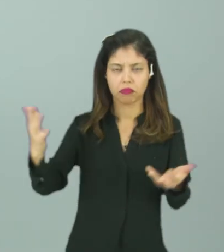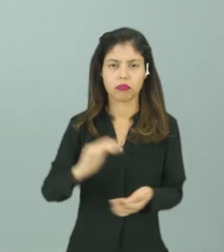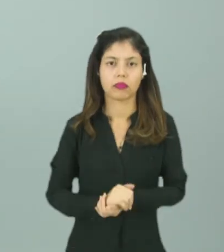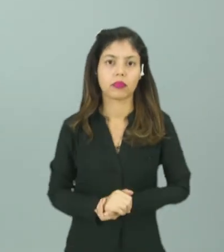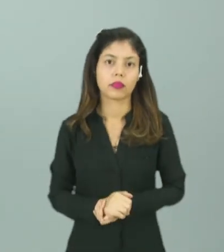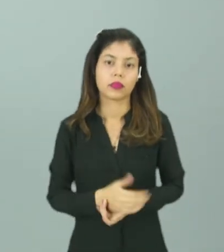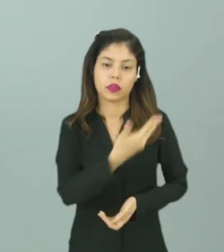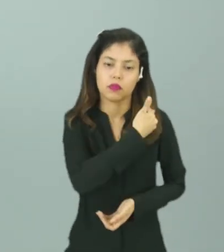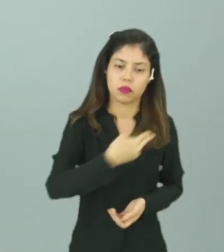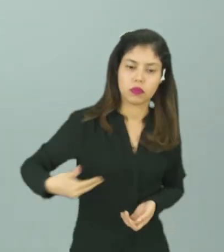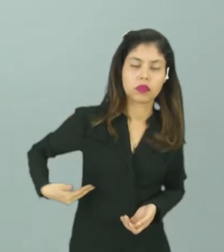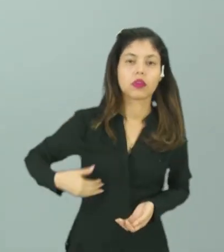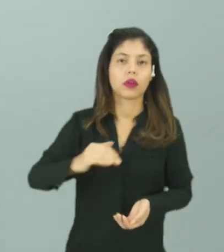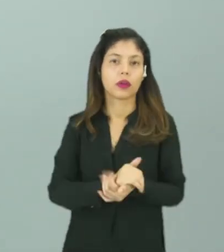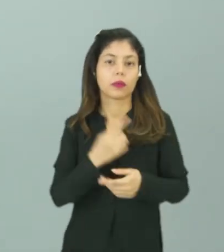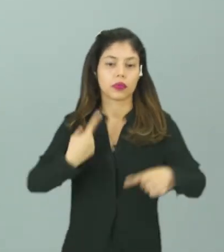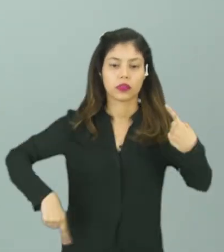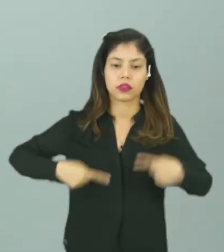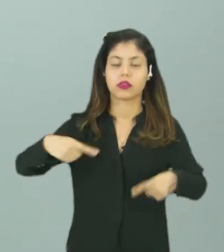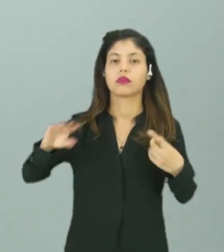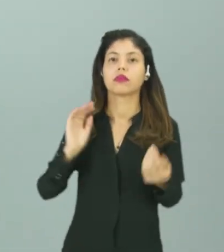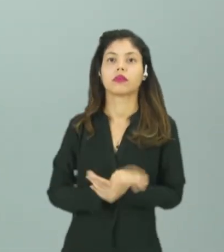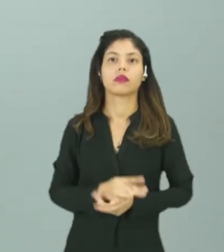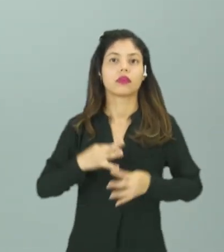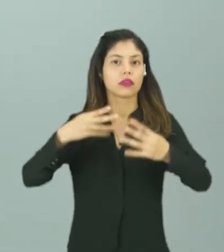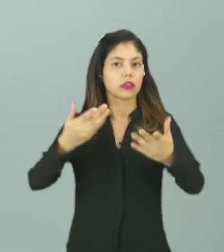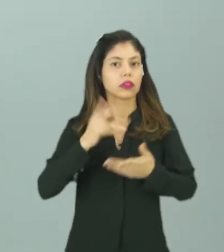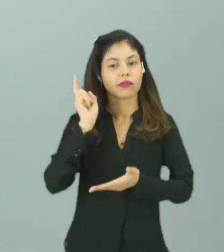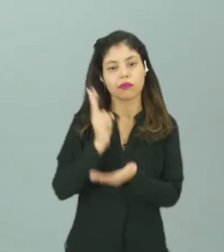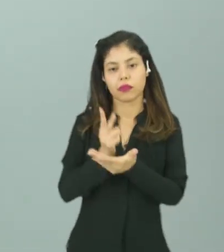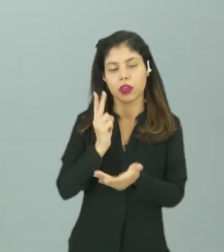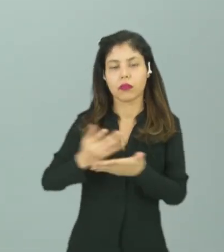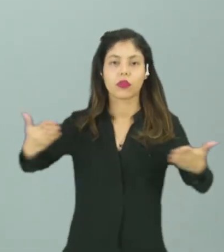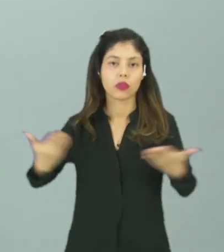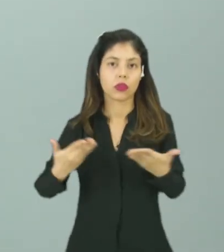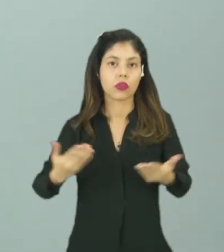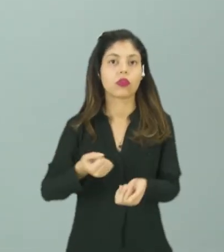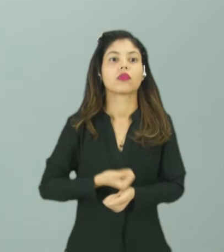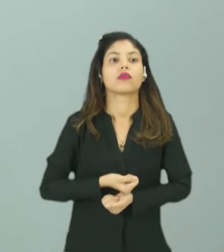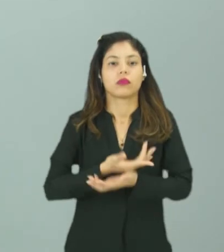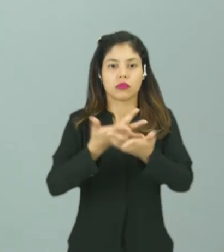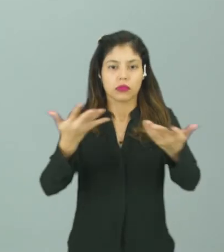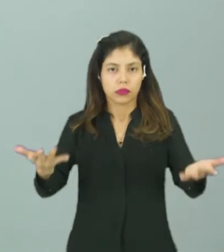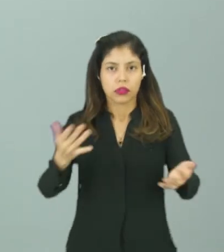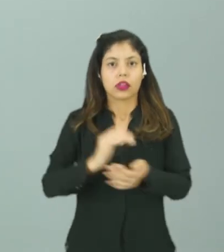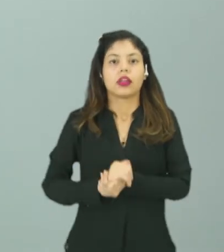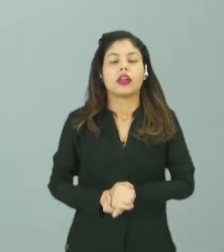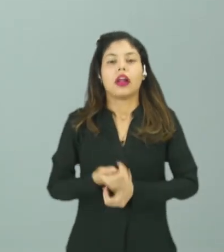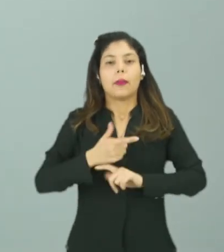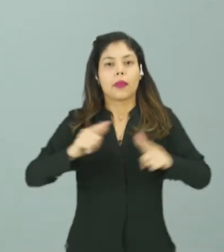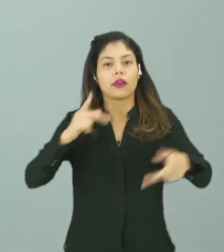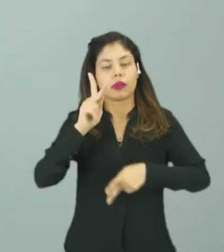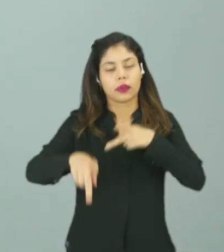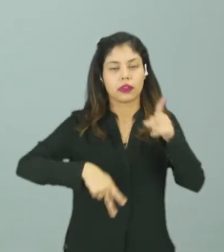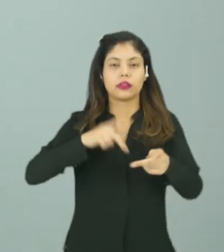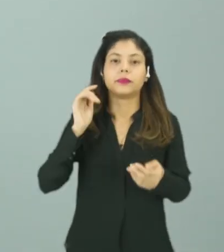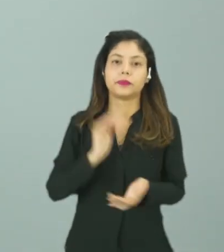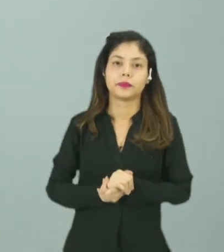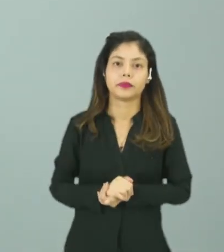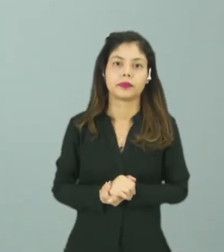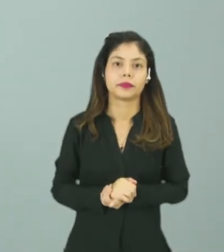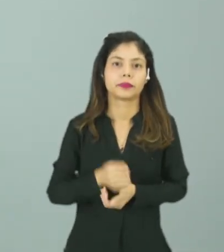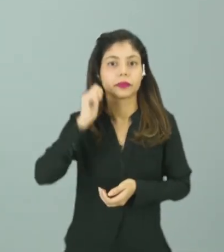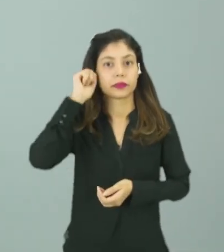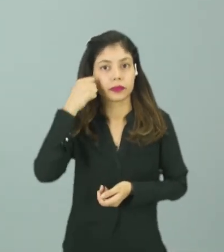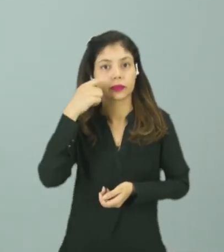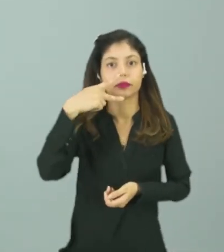cargos públicos, cargos políticos. Então, mesmo que hoje, autodeclarados, a maioria da população sendo